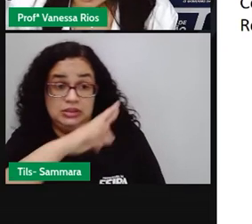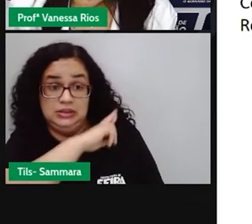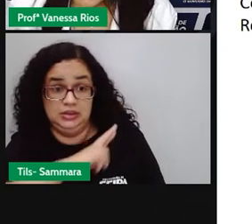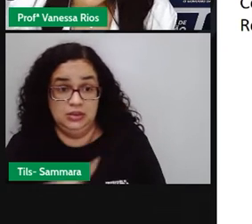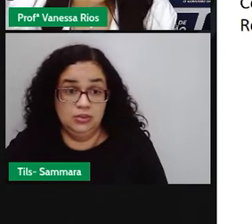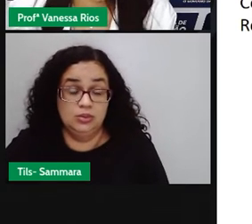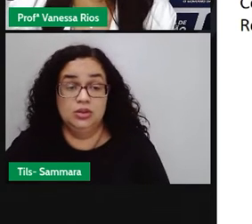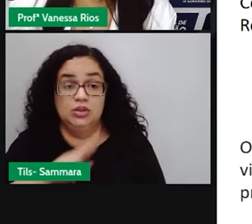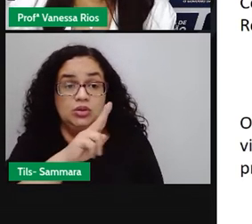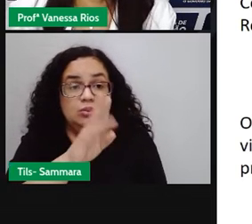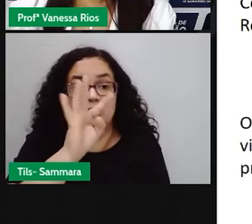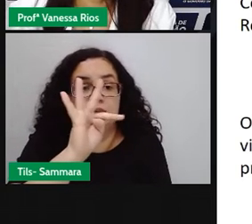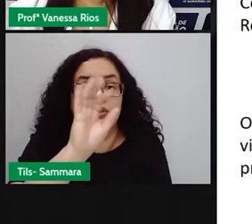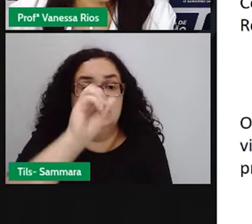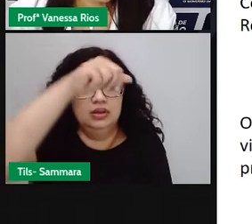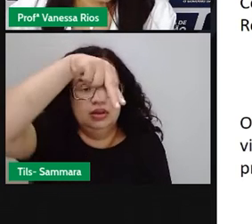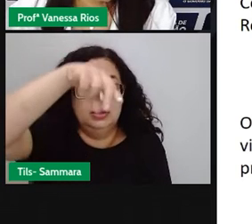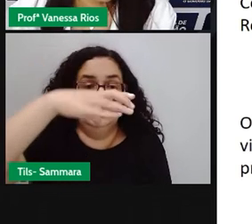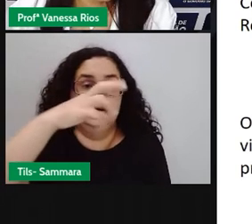Tancredo Neves.